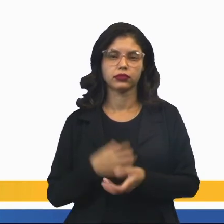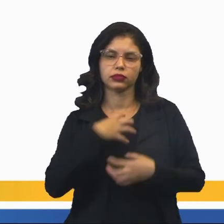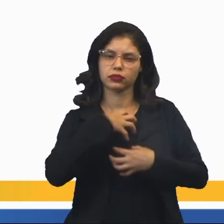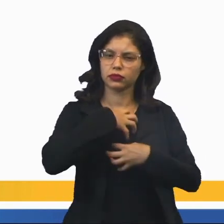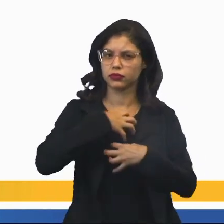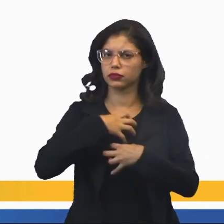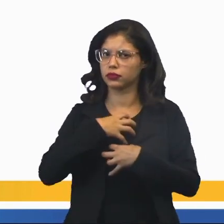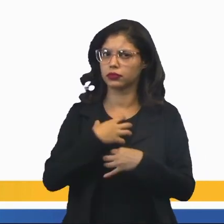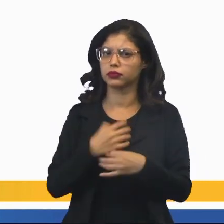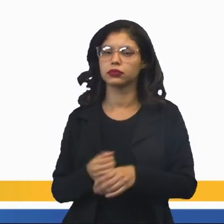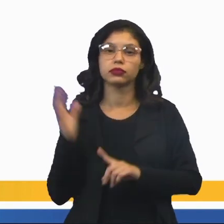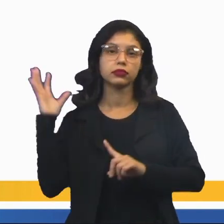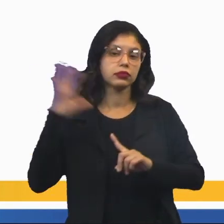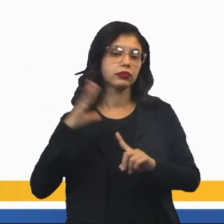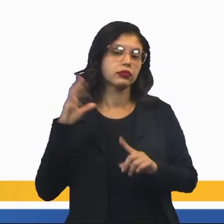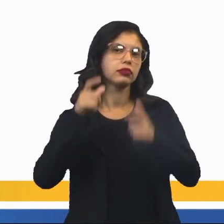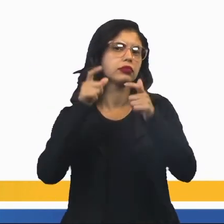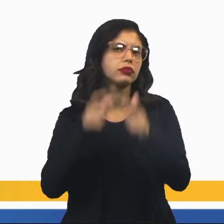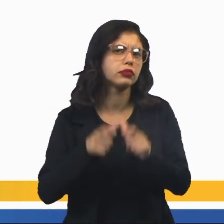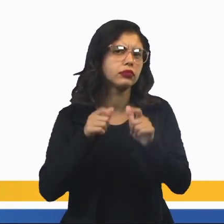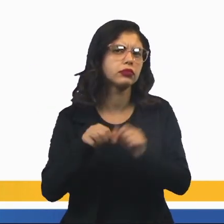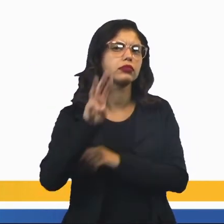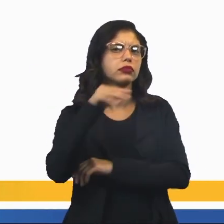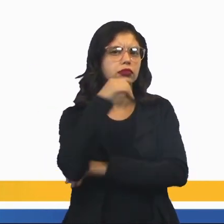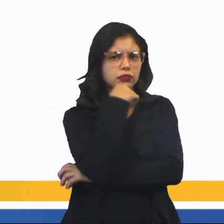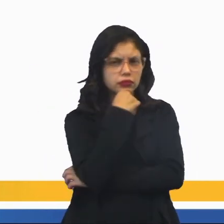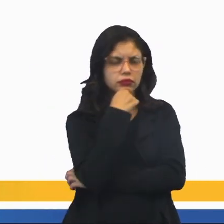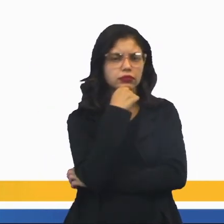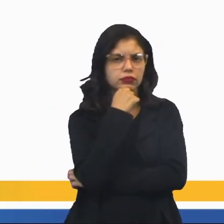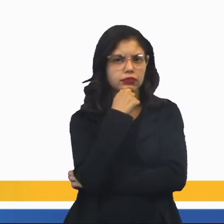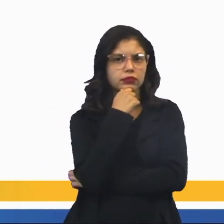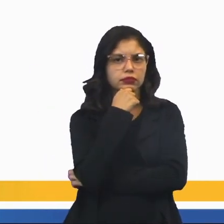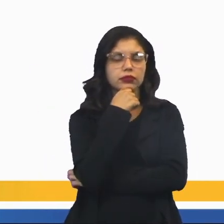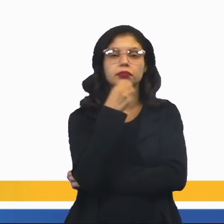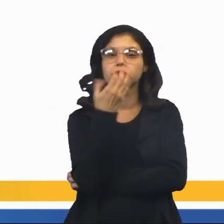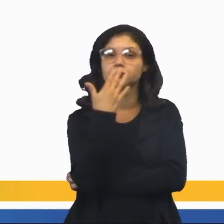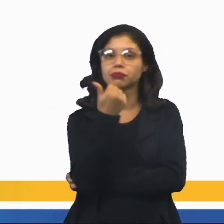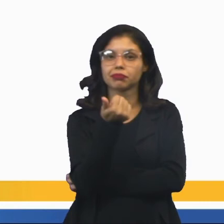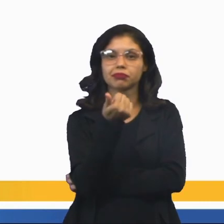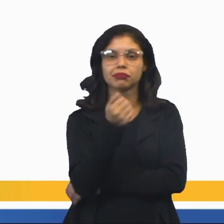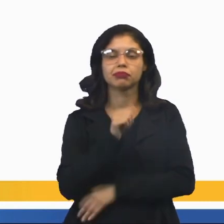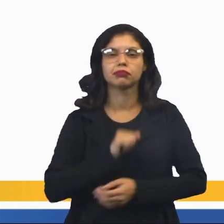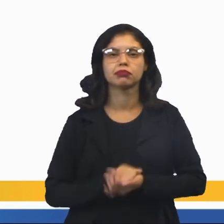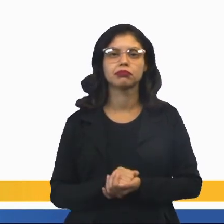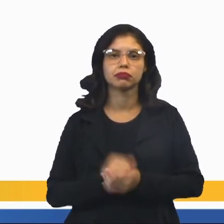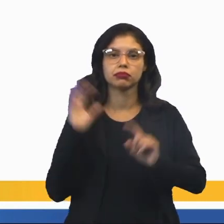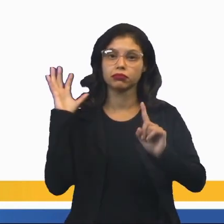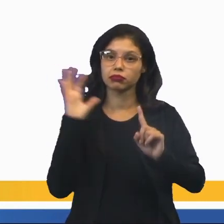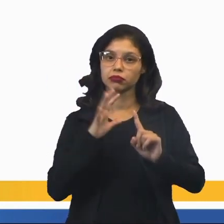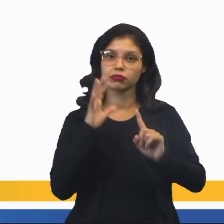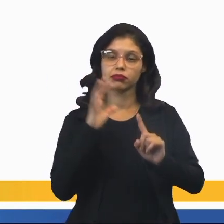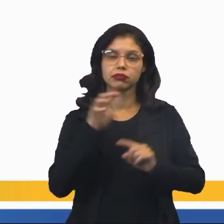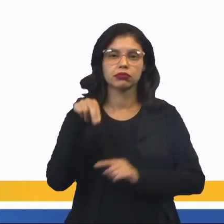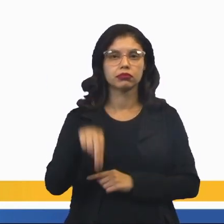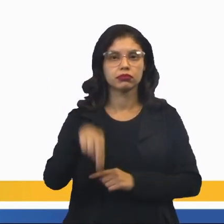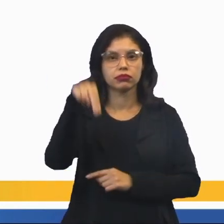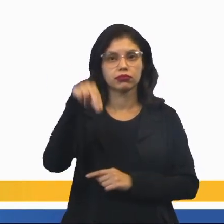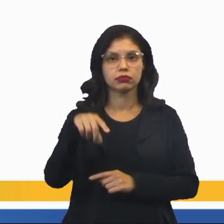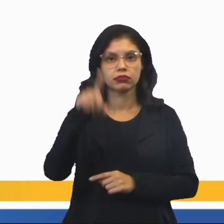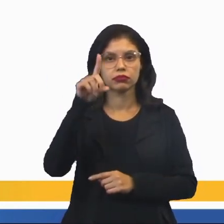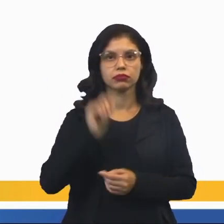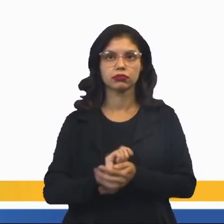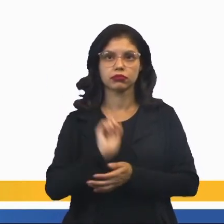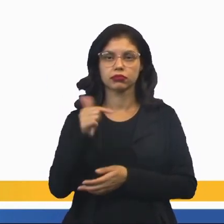é influência de onde? De quem? Muito bem, influência nordestina. Vamos à